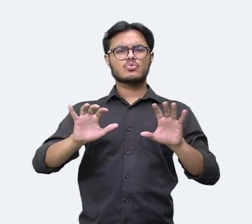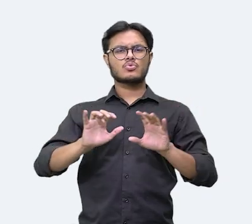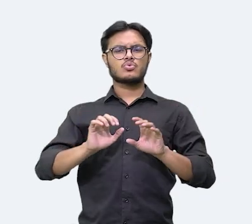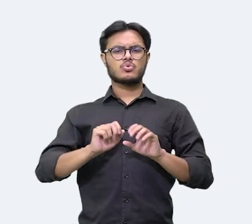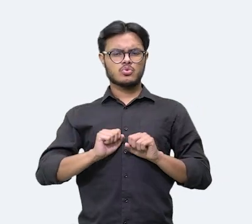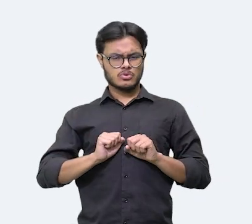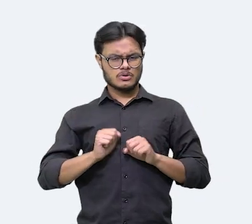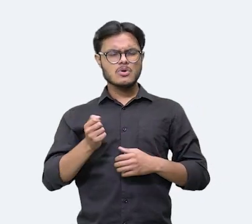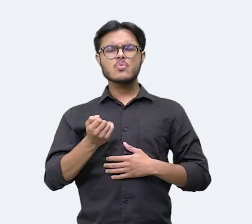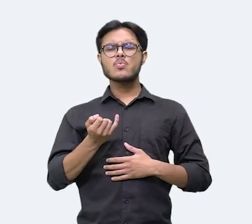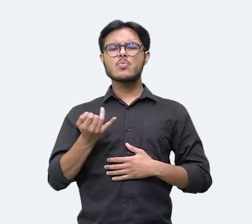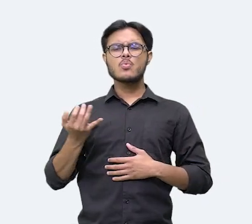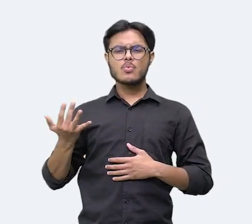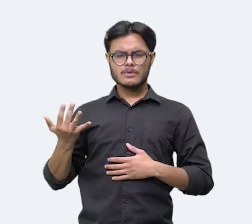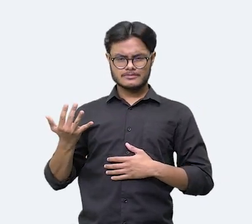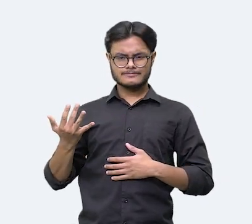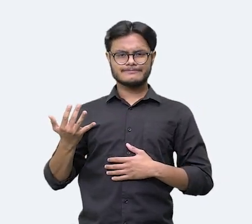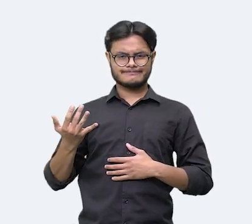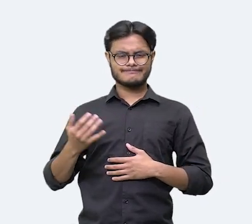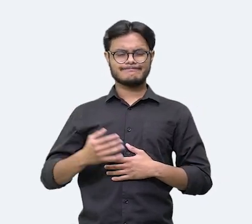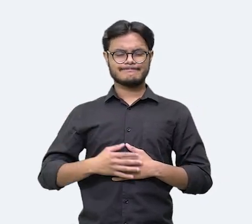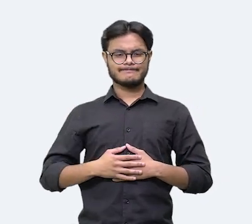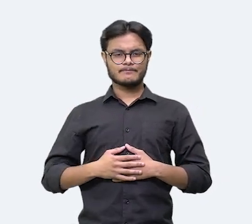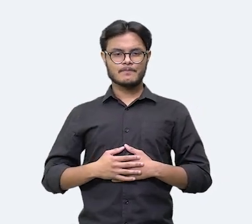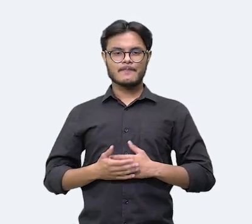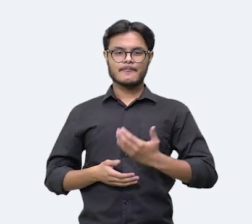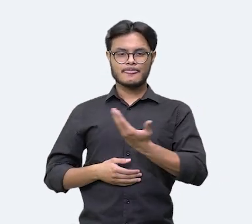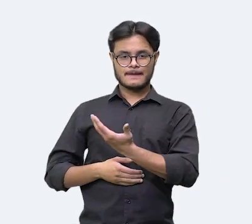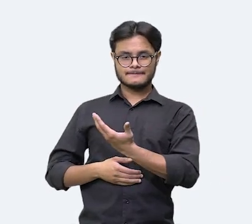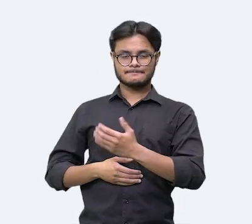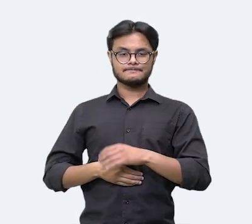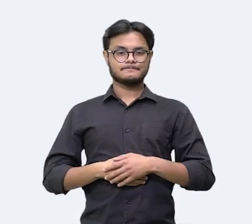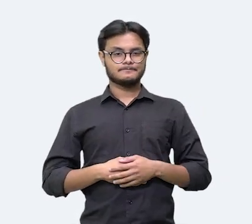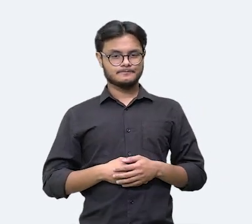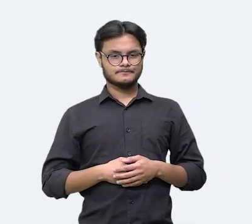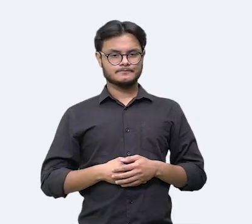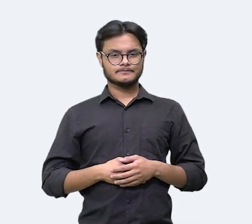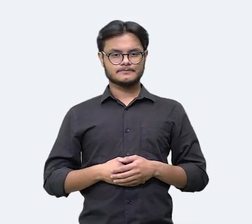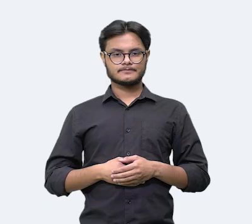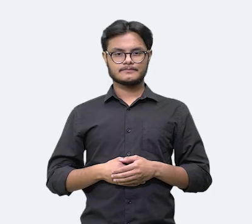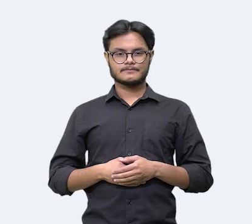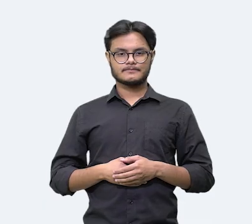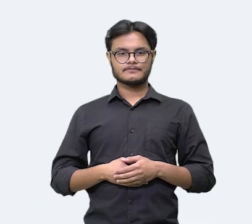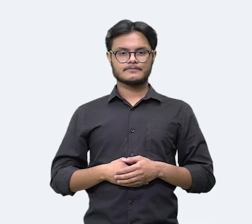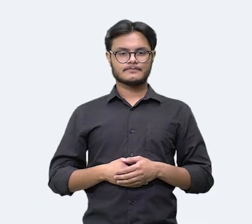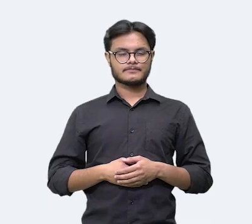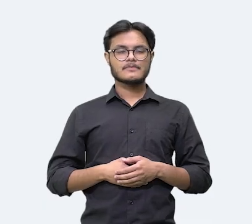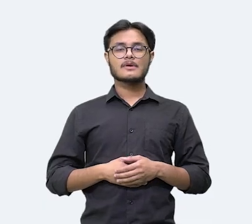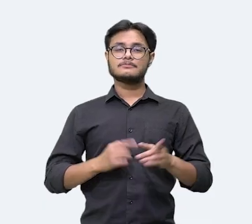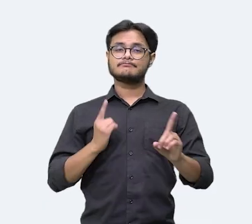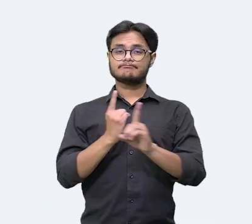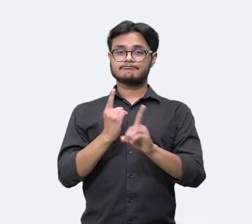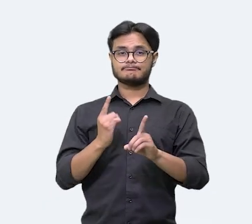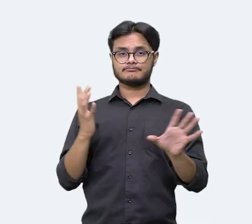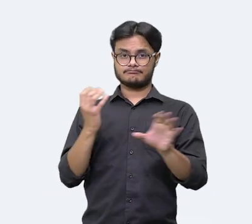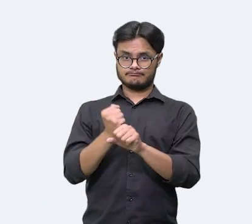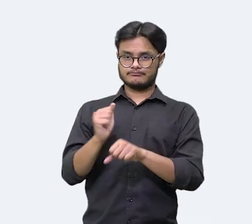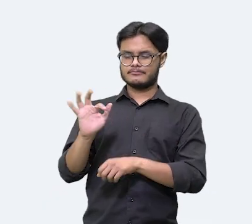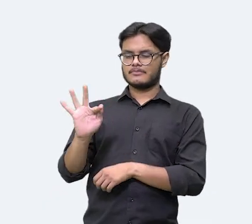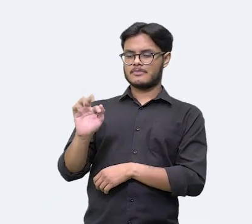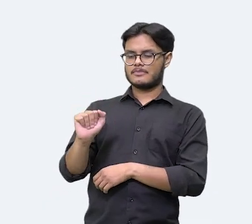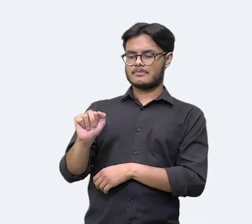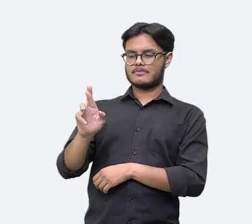carga elétrica e tensão. Unidade de carga é Coulomb, unidade de tensão é Volt, Coulomb dividido por Volt é